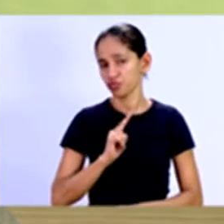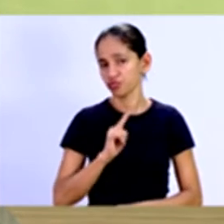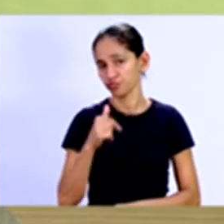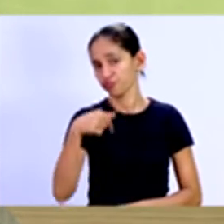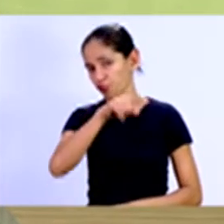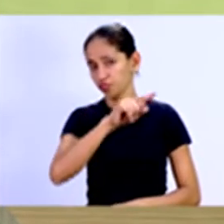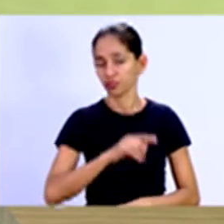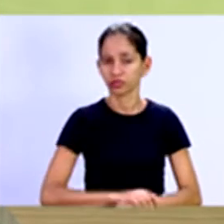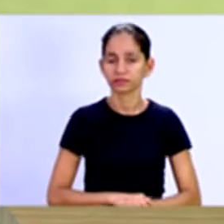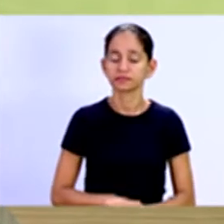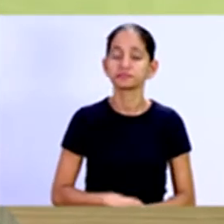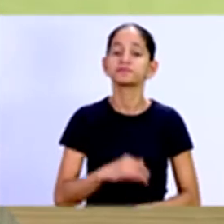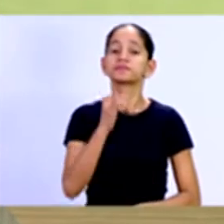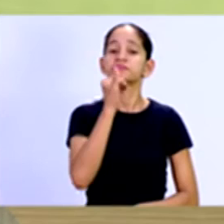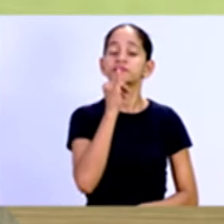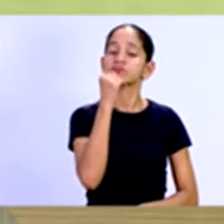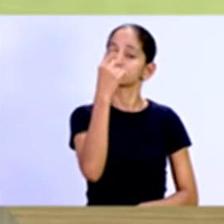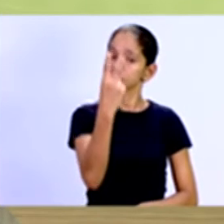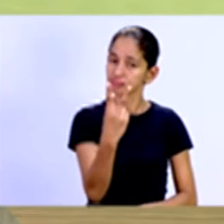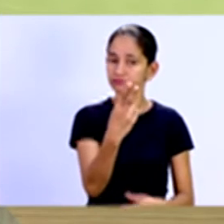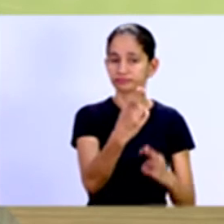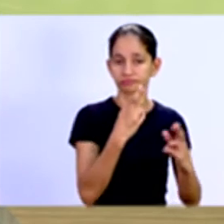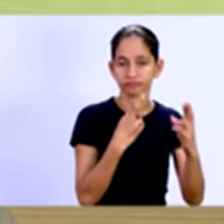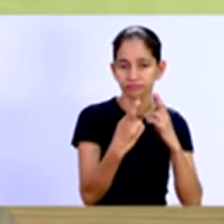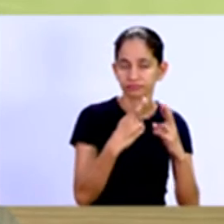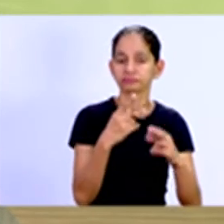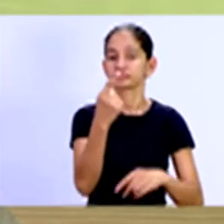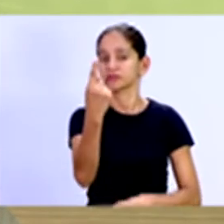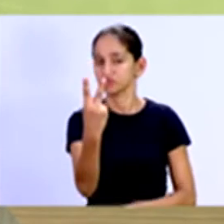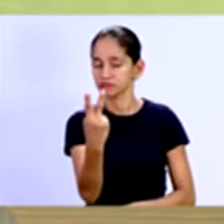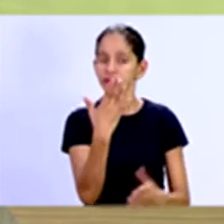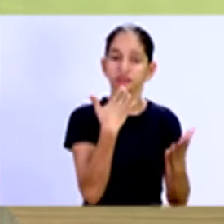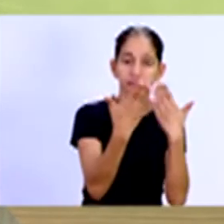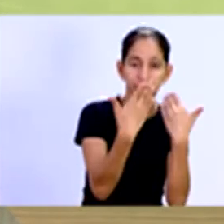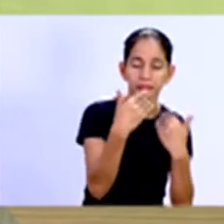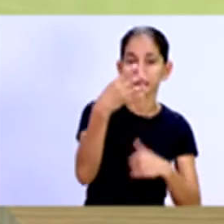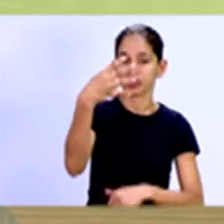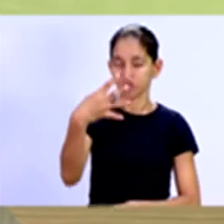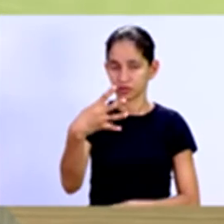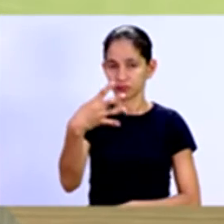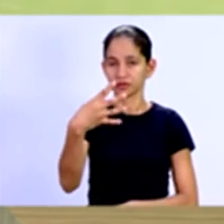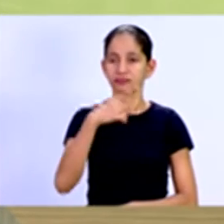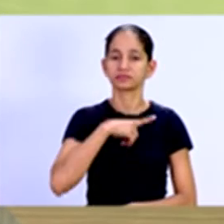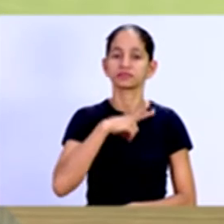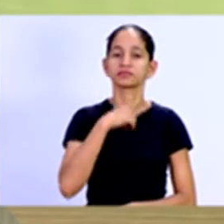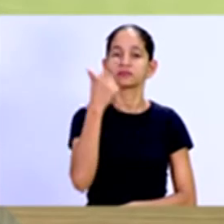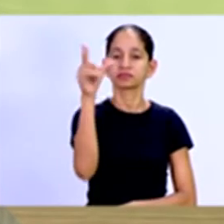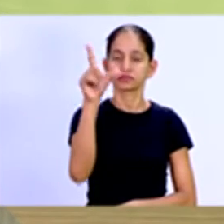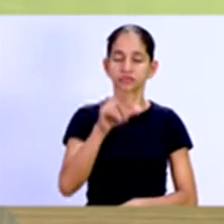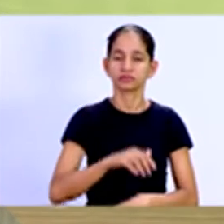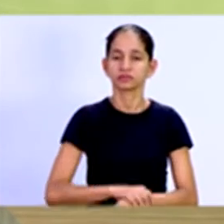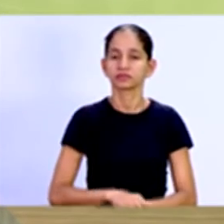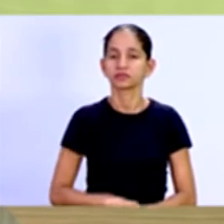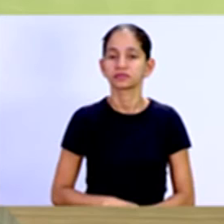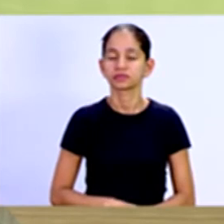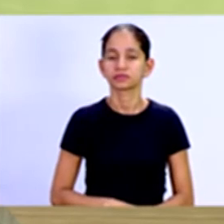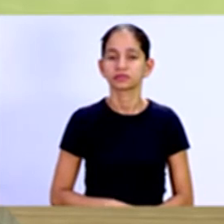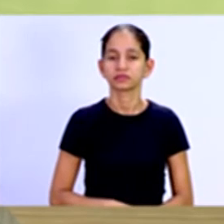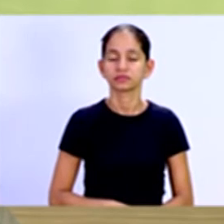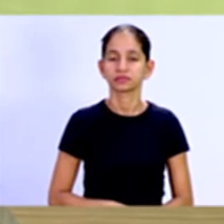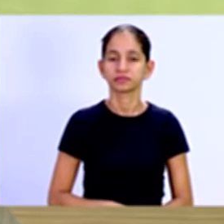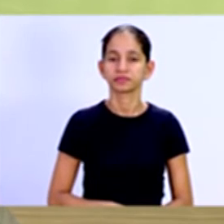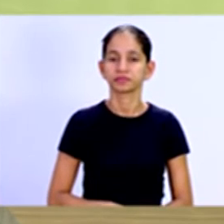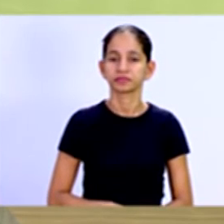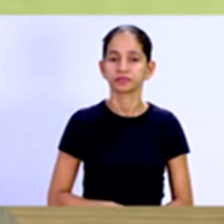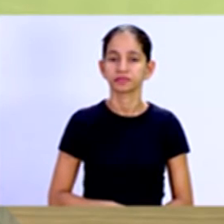Ok. Temos essas duas contribuições aqui na 4. Temos mais uma que está